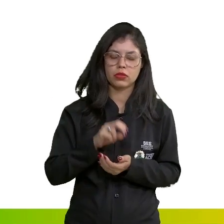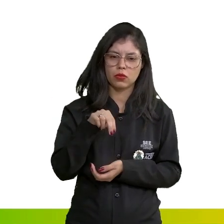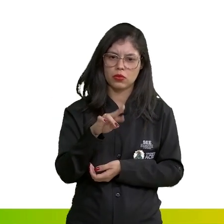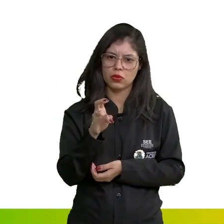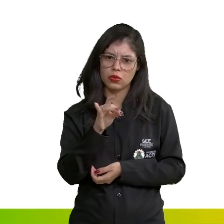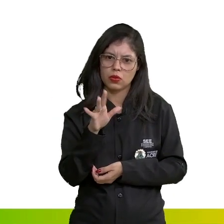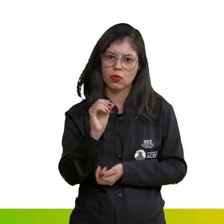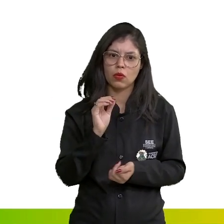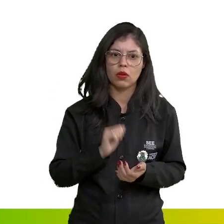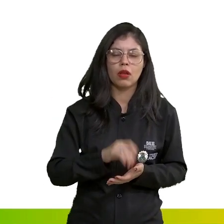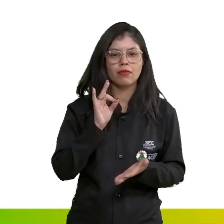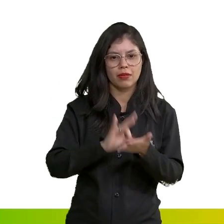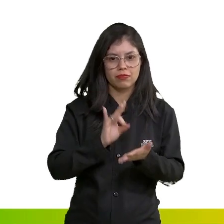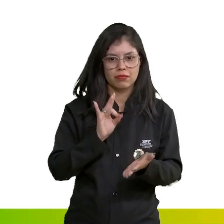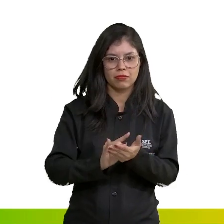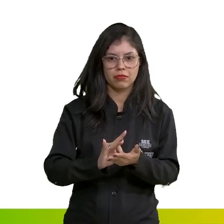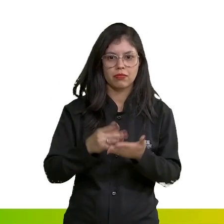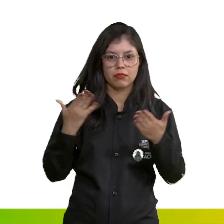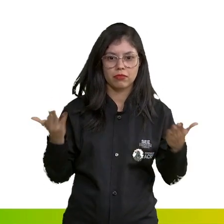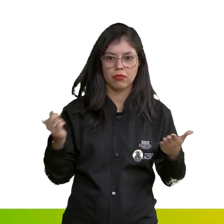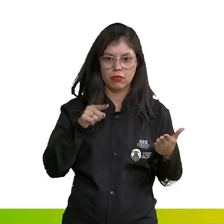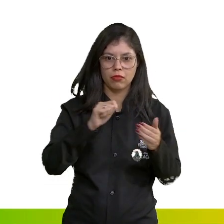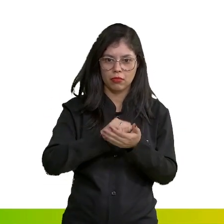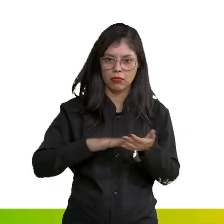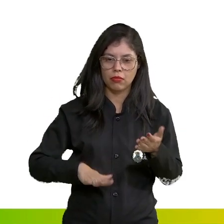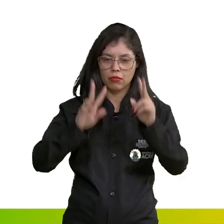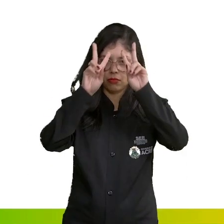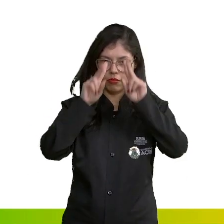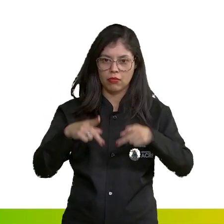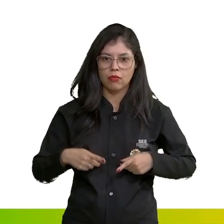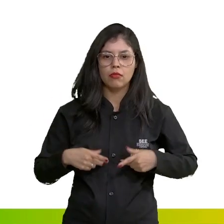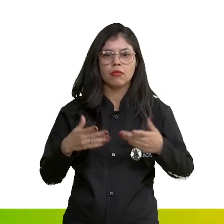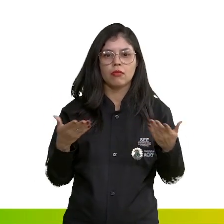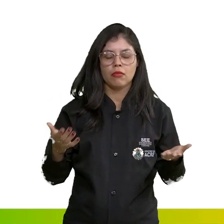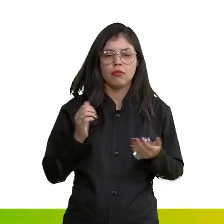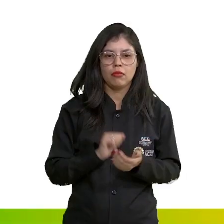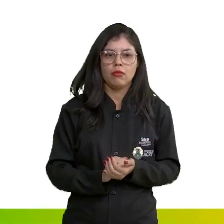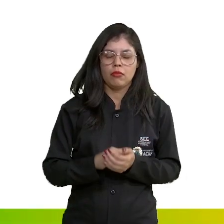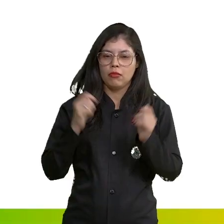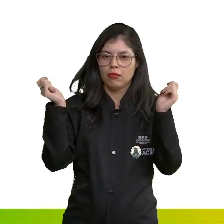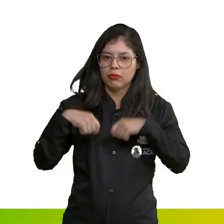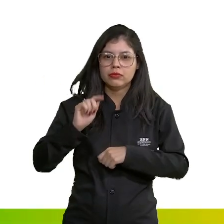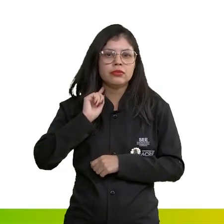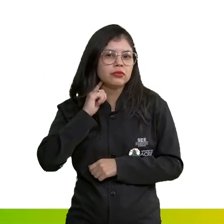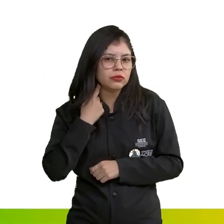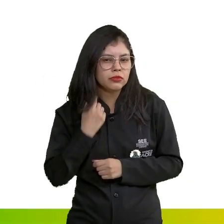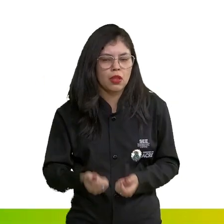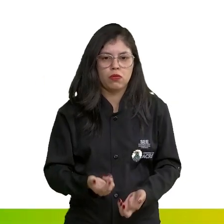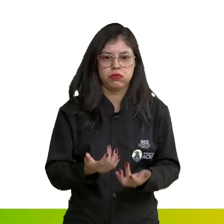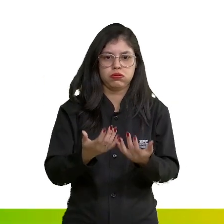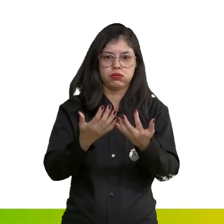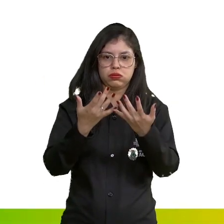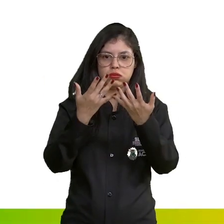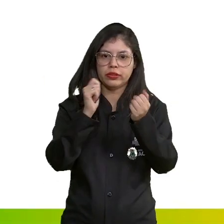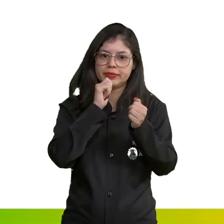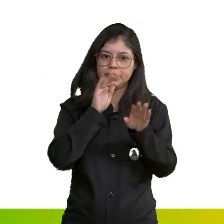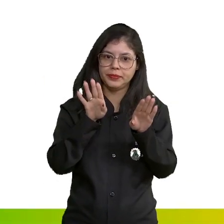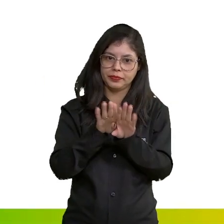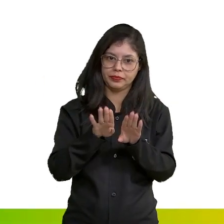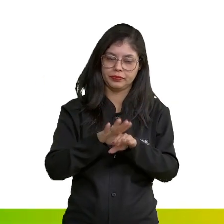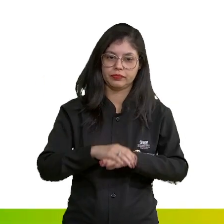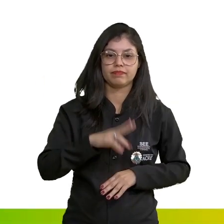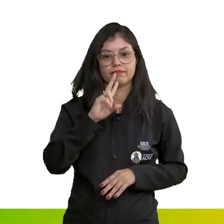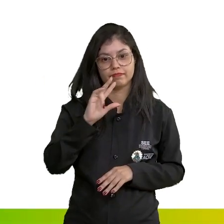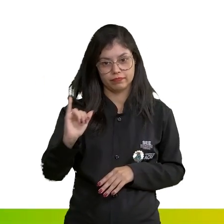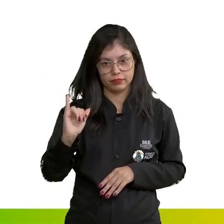verdade. Então, graças às atividades humanas, né? Com essa poluição aí acerbada,